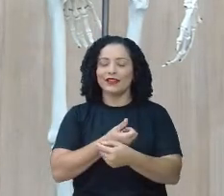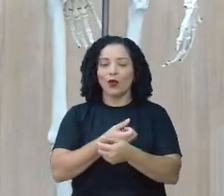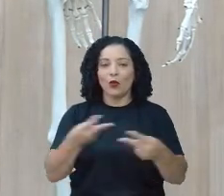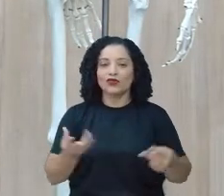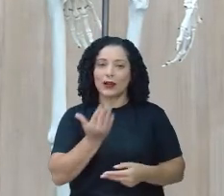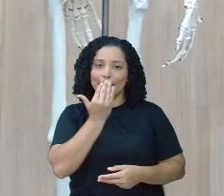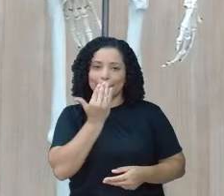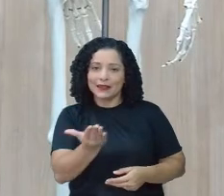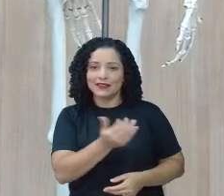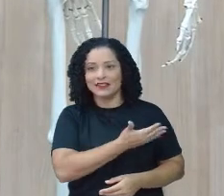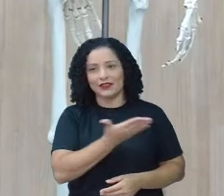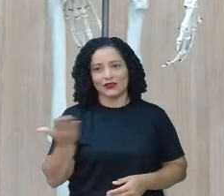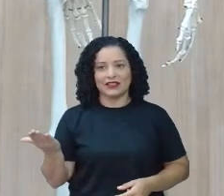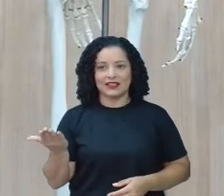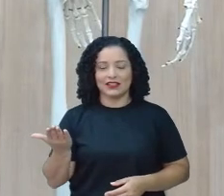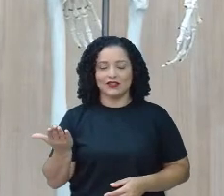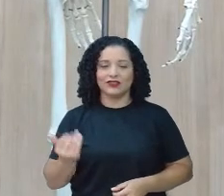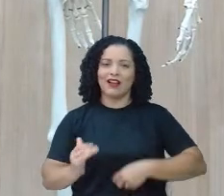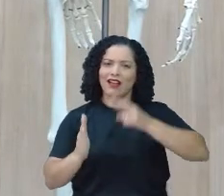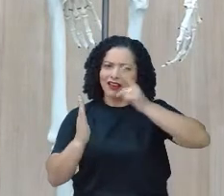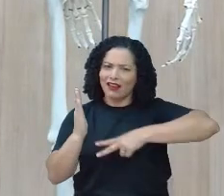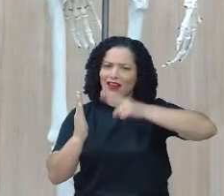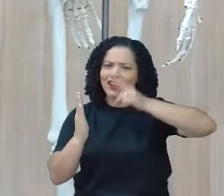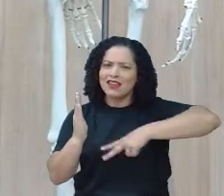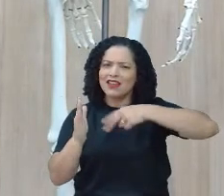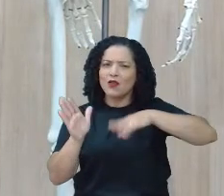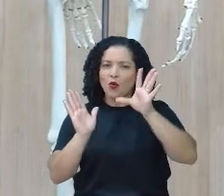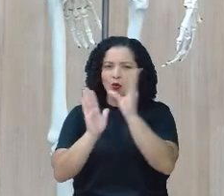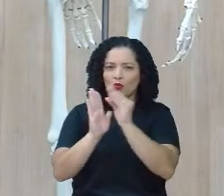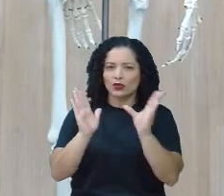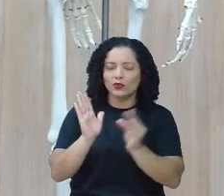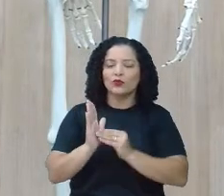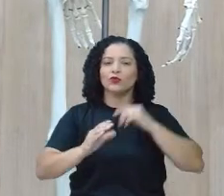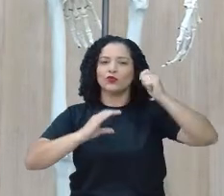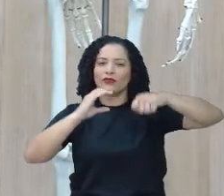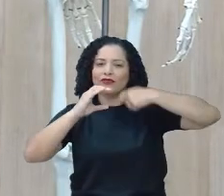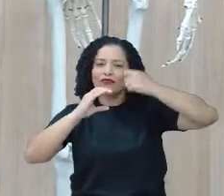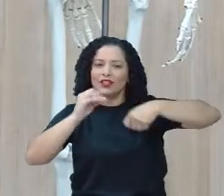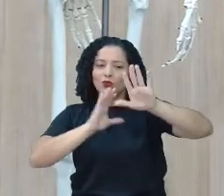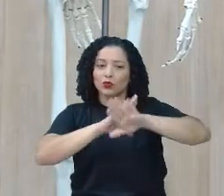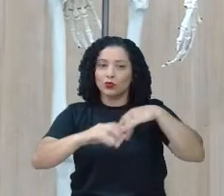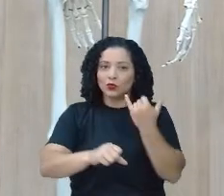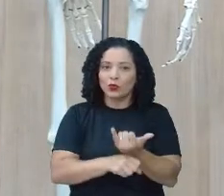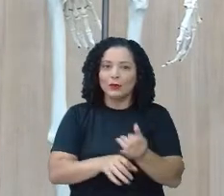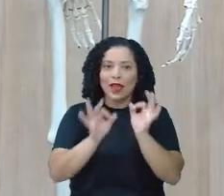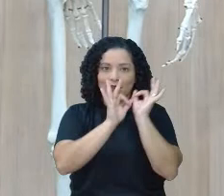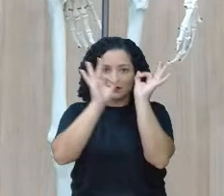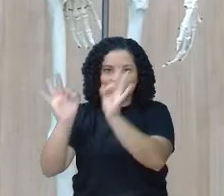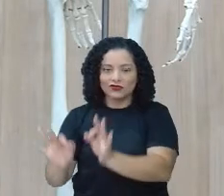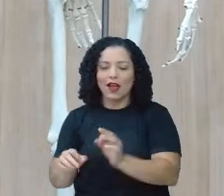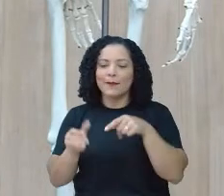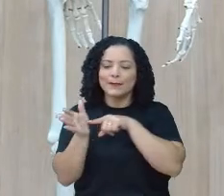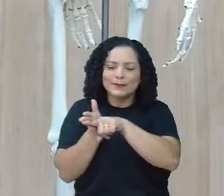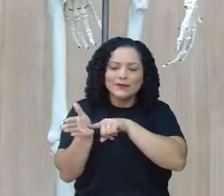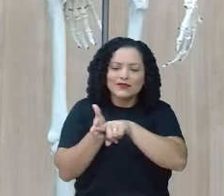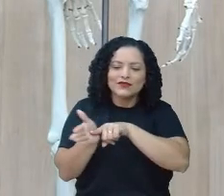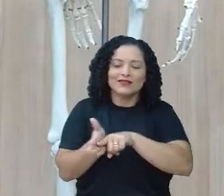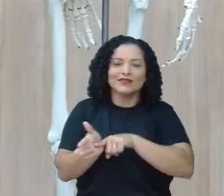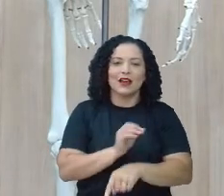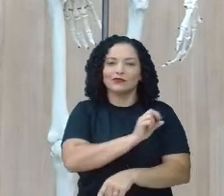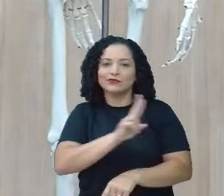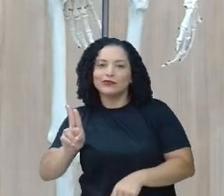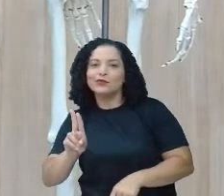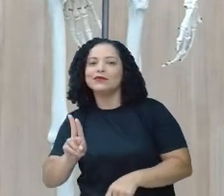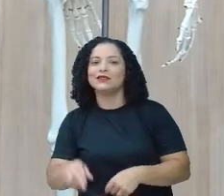vocês. Vamos lá, pessoal. Lê o material de vocês, assistem os vídeos, tentem investigar o nome de ossos para na próxima aula